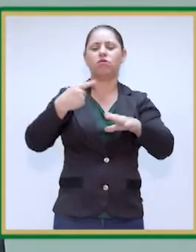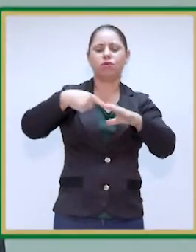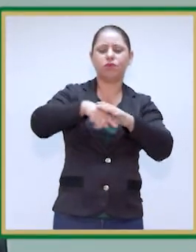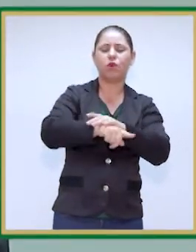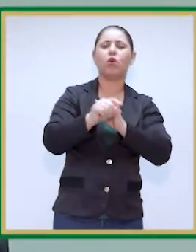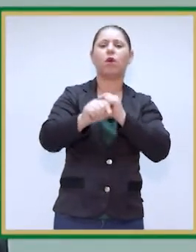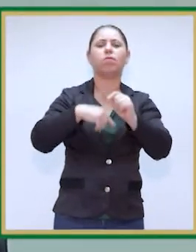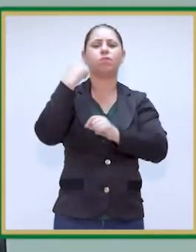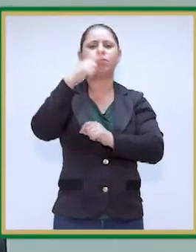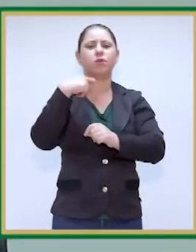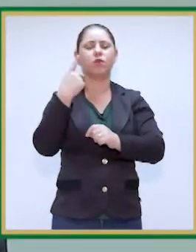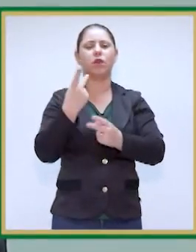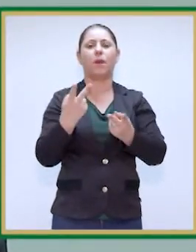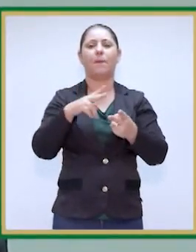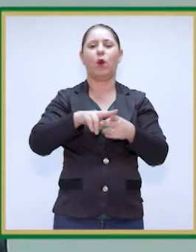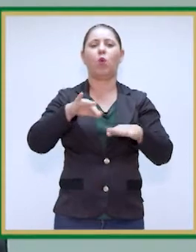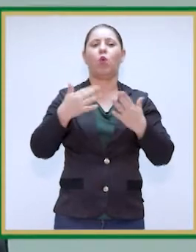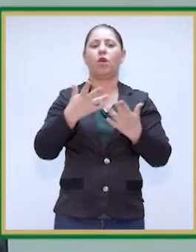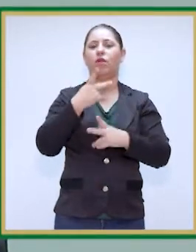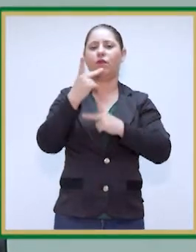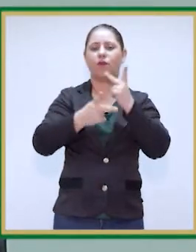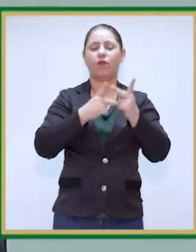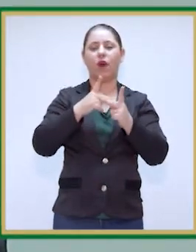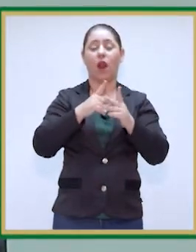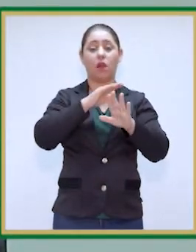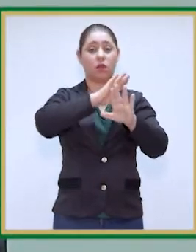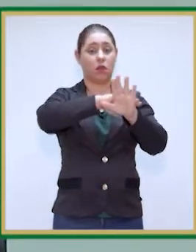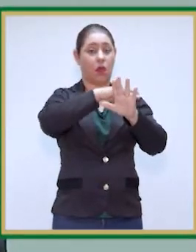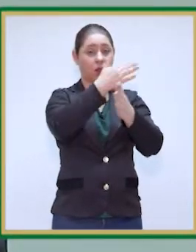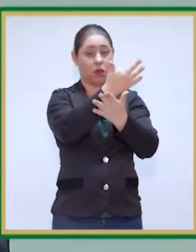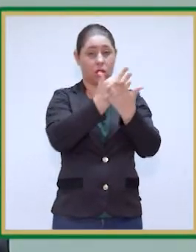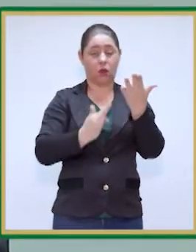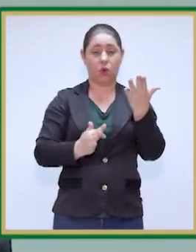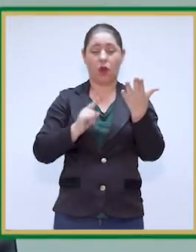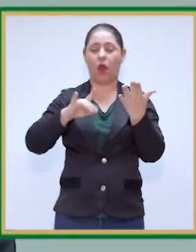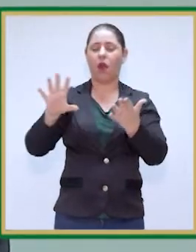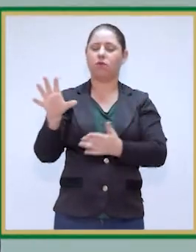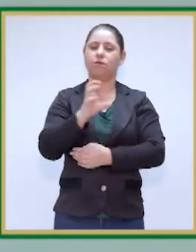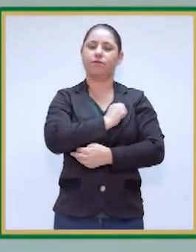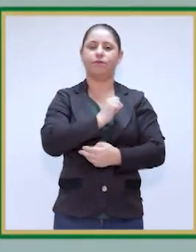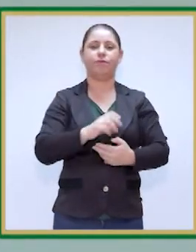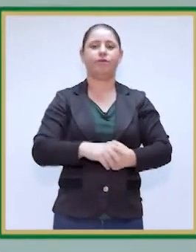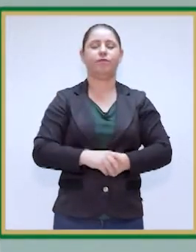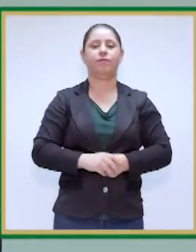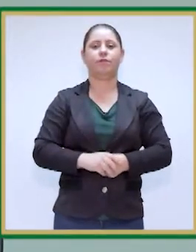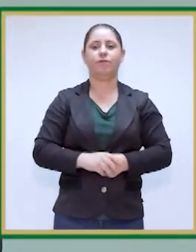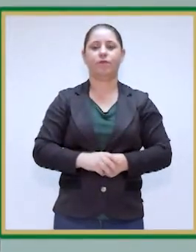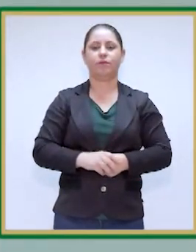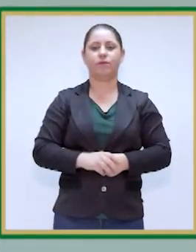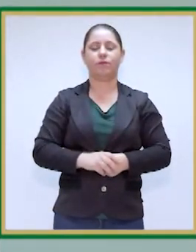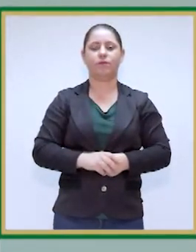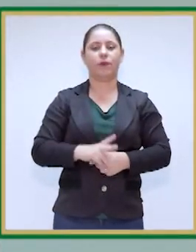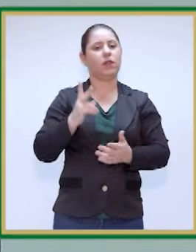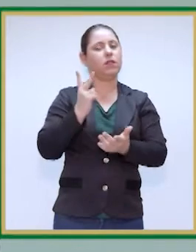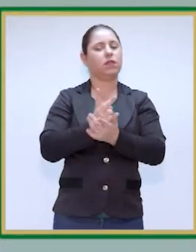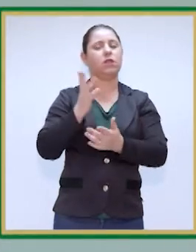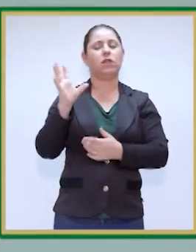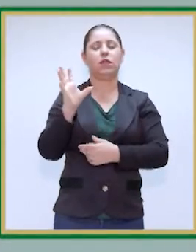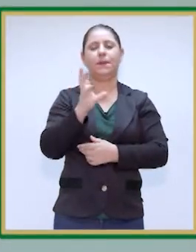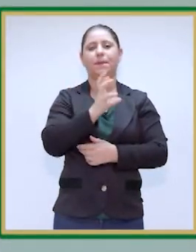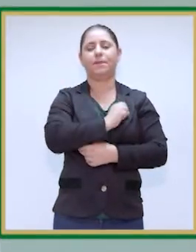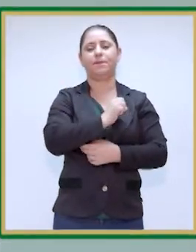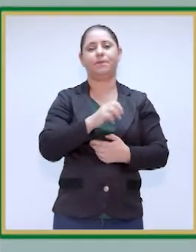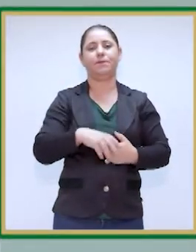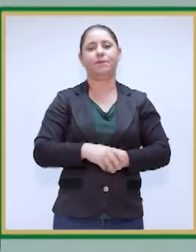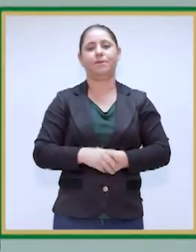os fundamentos do direito penal, aquela parte, quando a gente fala dogmática, eu falo da teoria do direito penal, isso é apaixonante. Eu